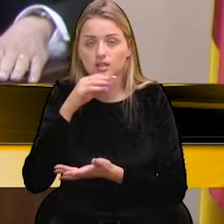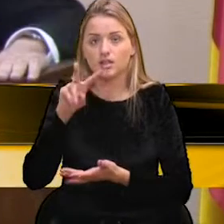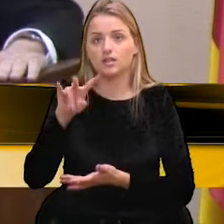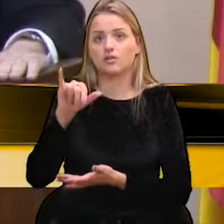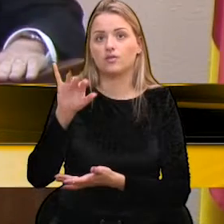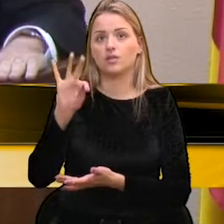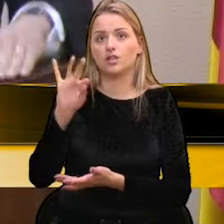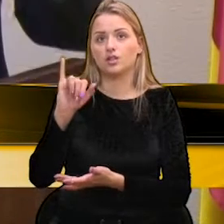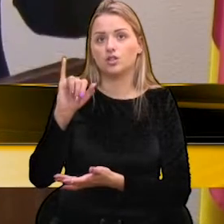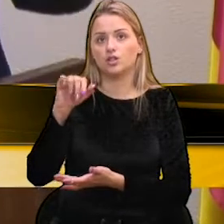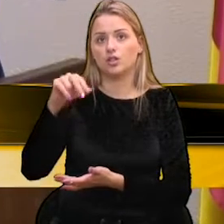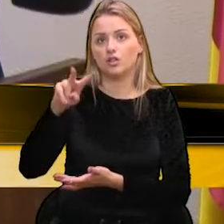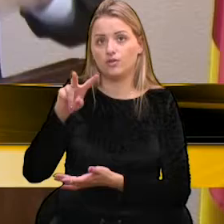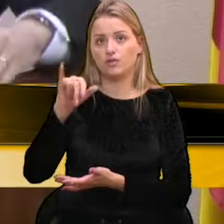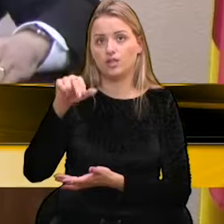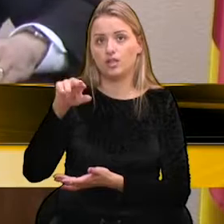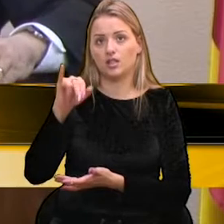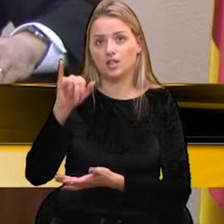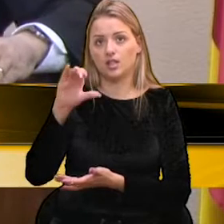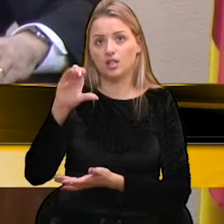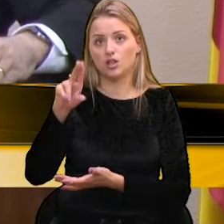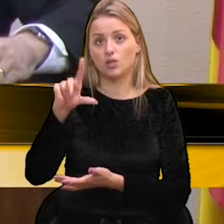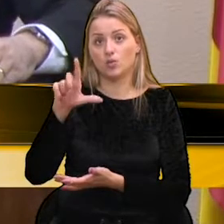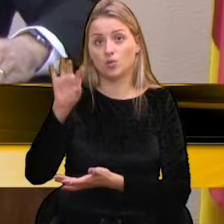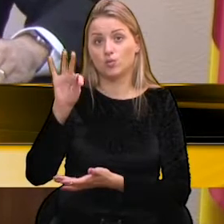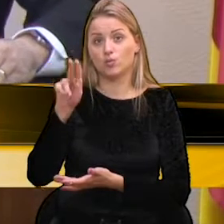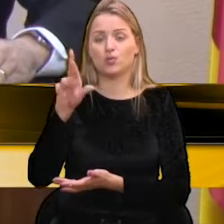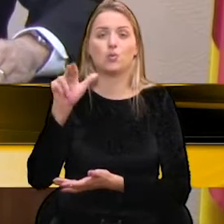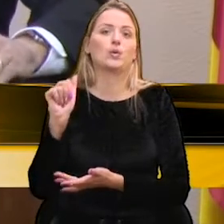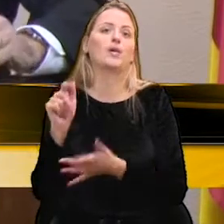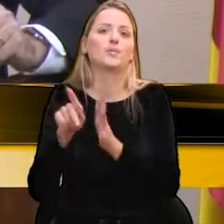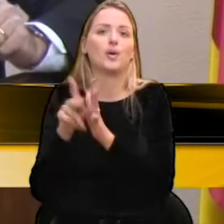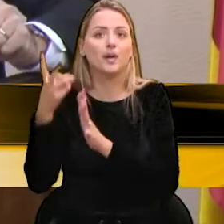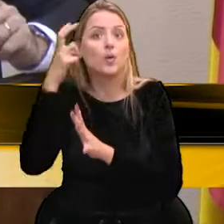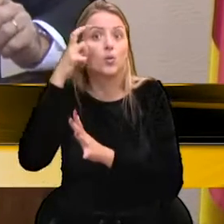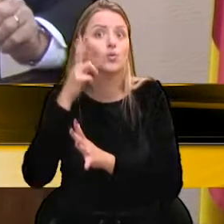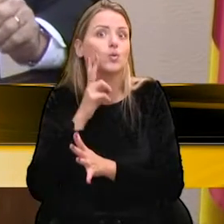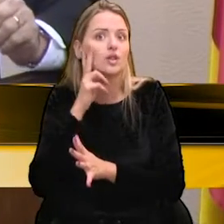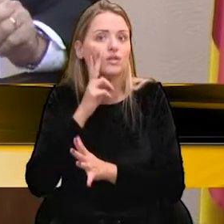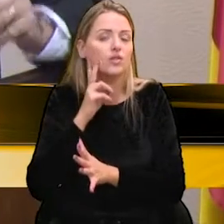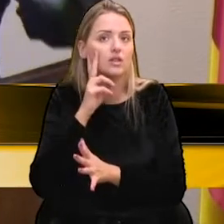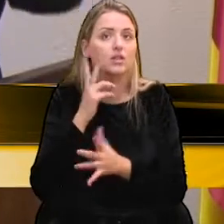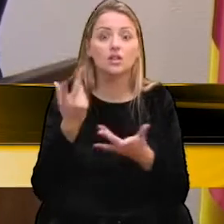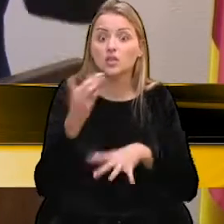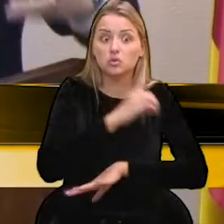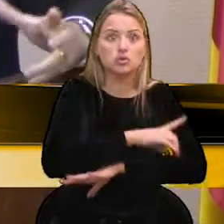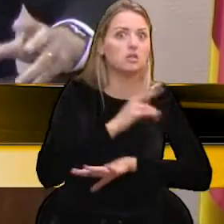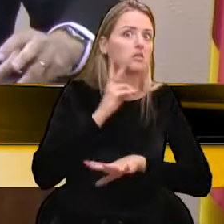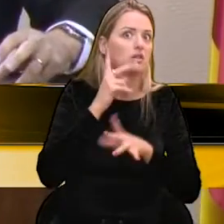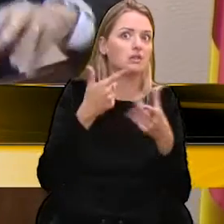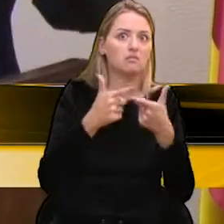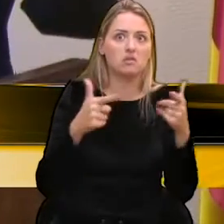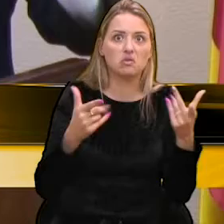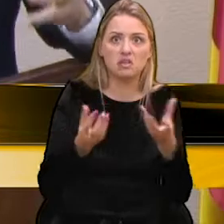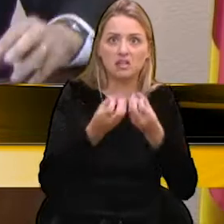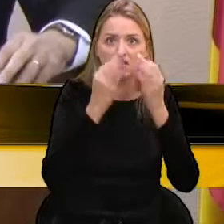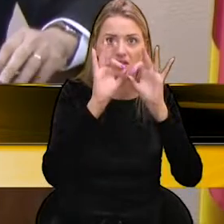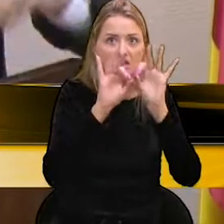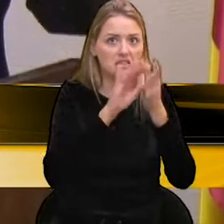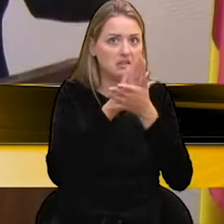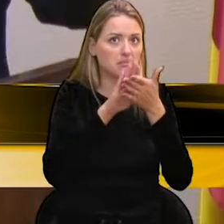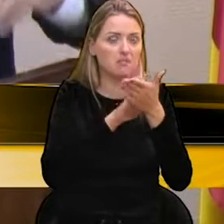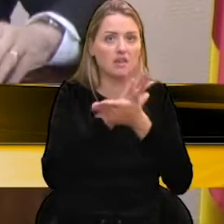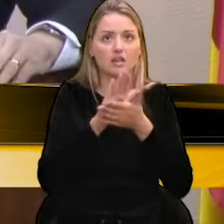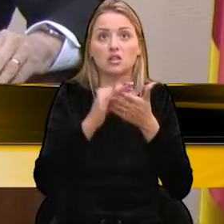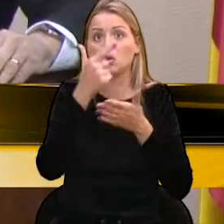bastasse o cancelamento da Festa da Uva, agora a não inserção do município nas atividades alusivas ao Dia do Vinho, enquanto que toda a Serra Gaúcha, o Rio Grande